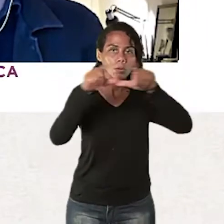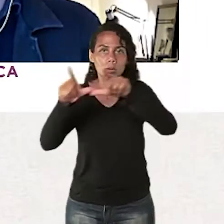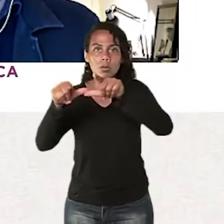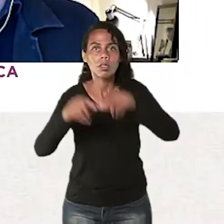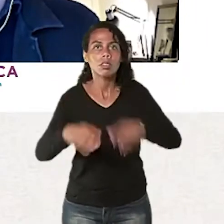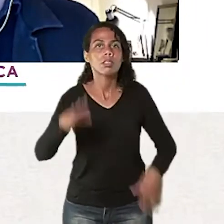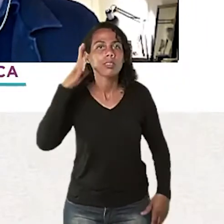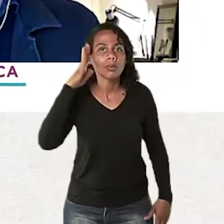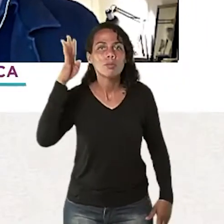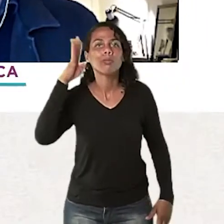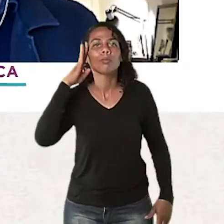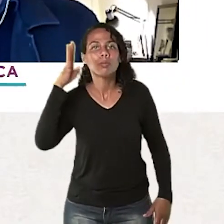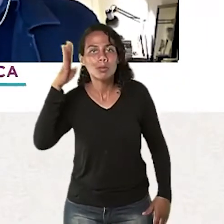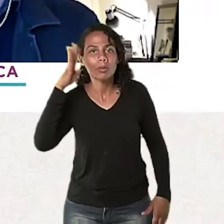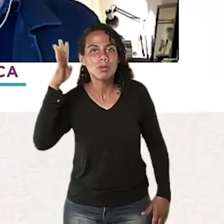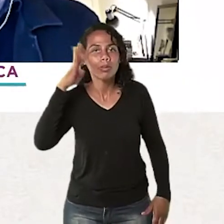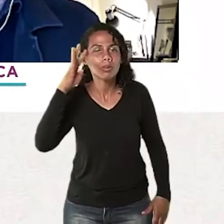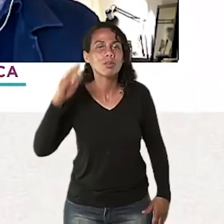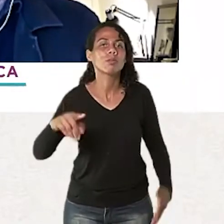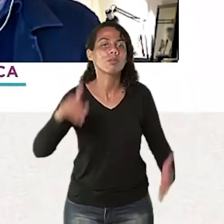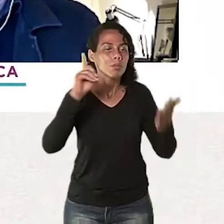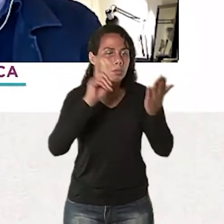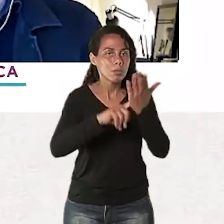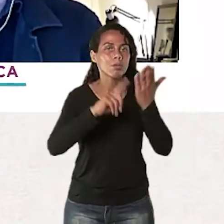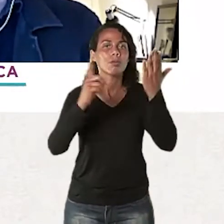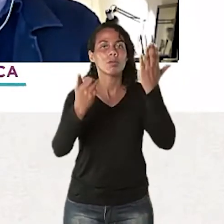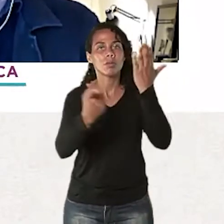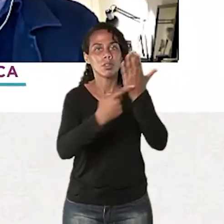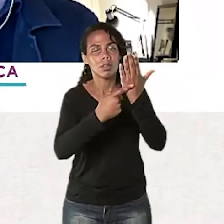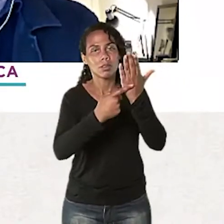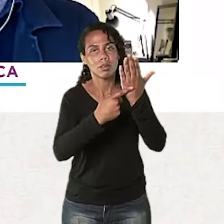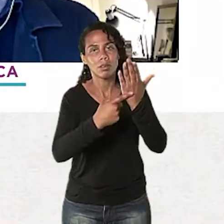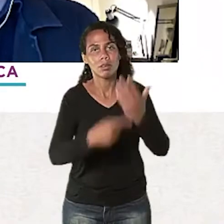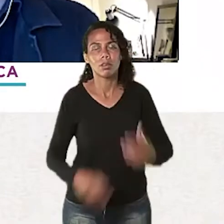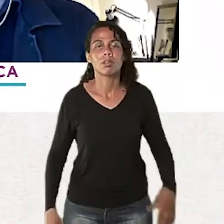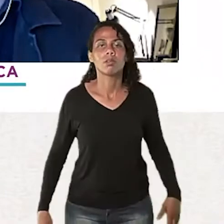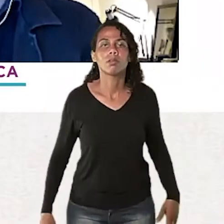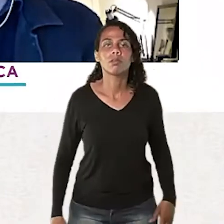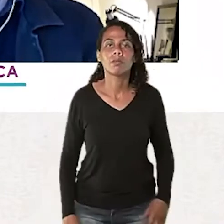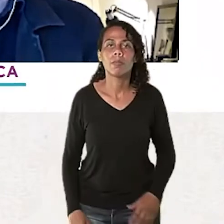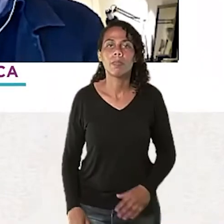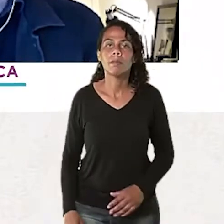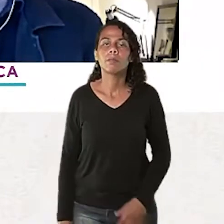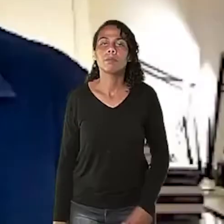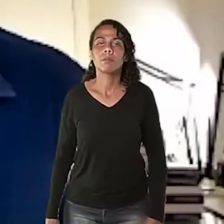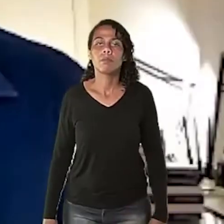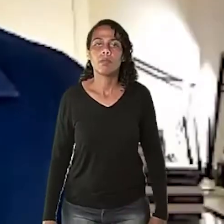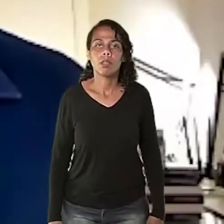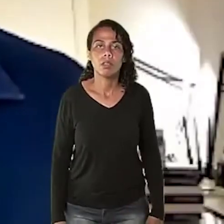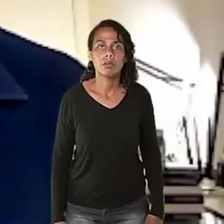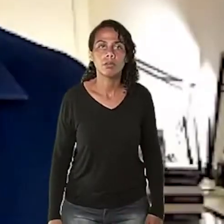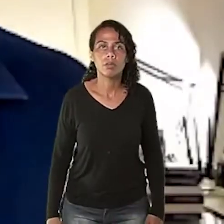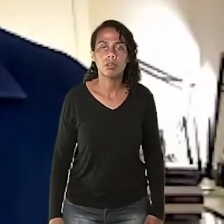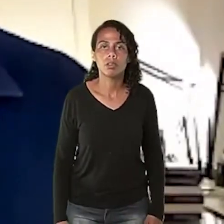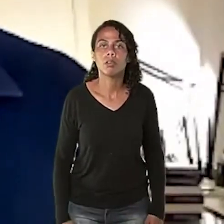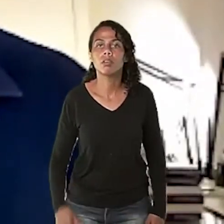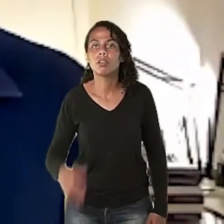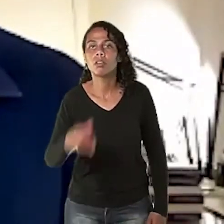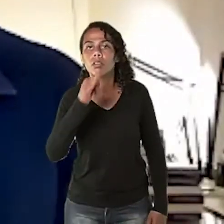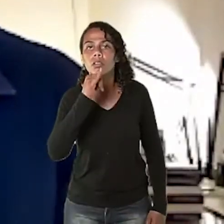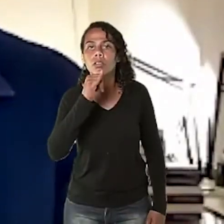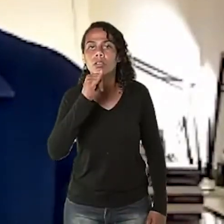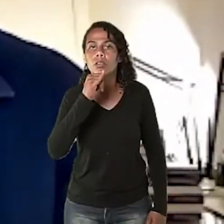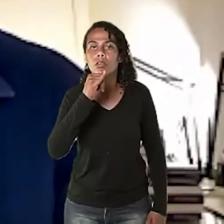endereço aleatório. Tem uma coisa chamada Random Street View, que você clica em qualquer país, ele te manda para o Street